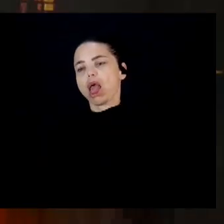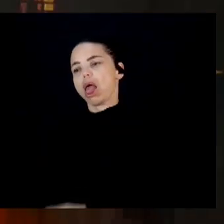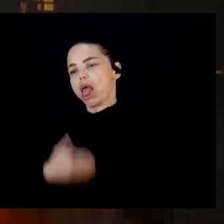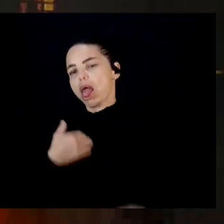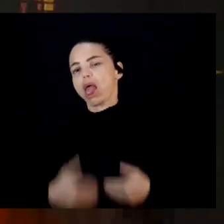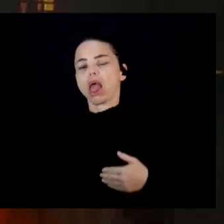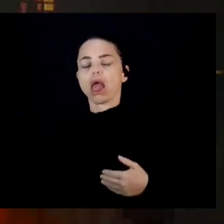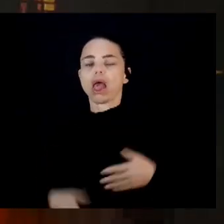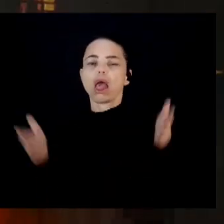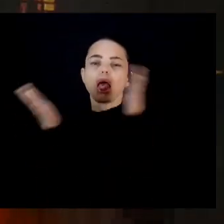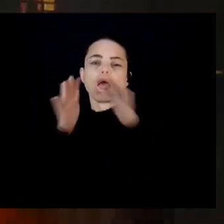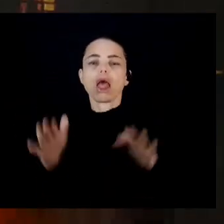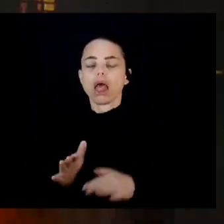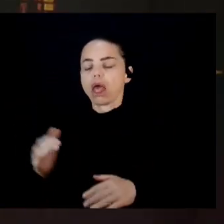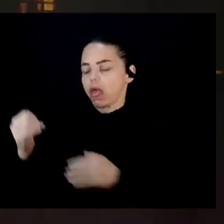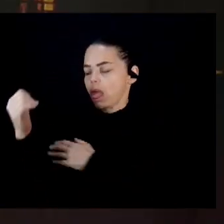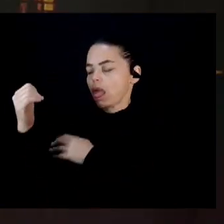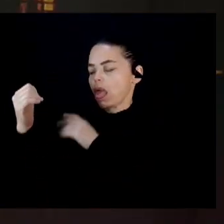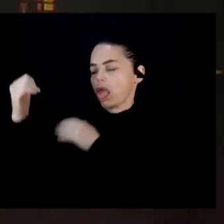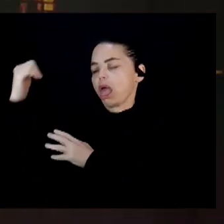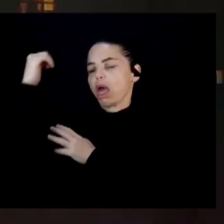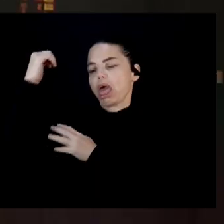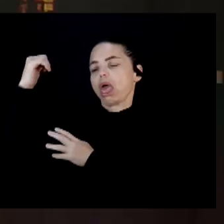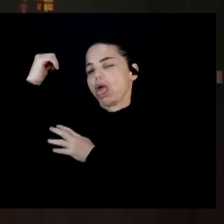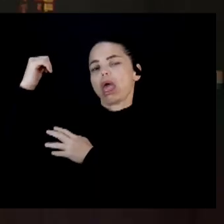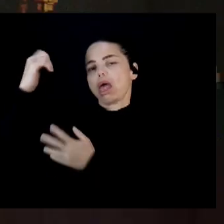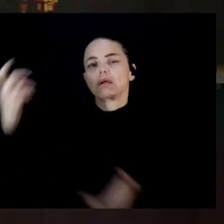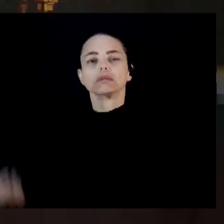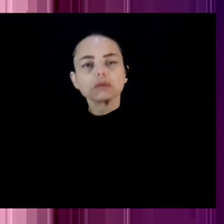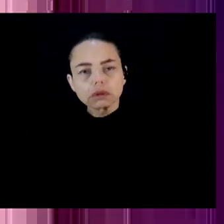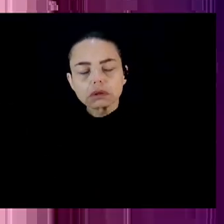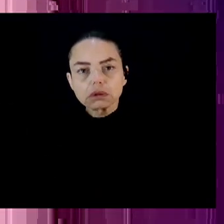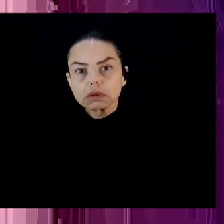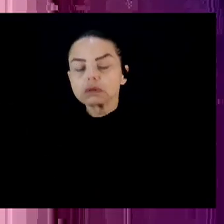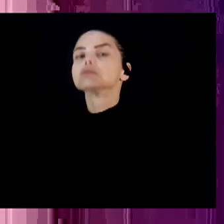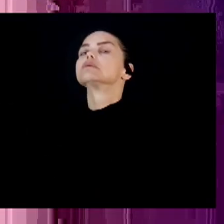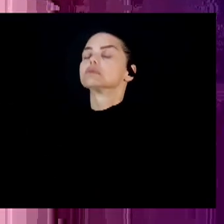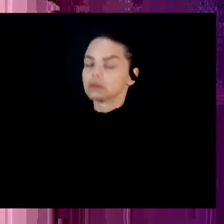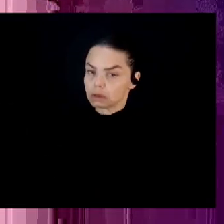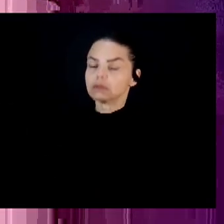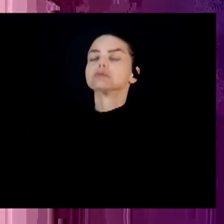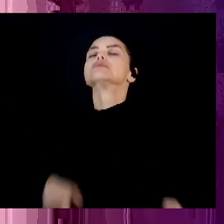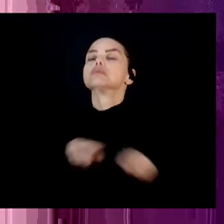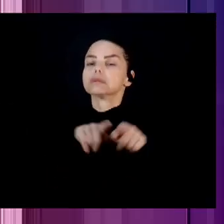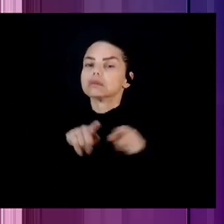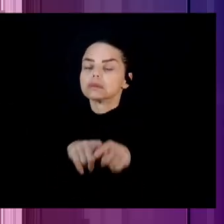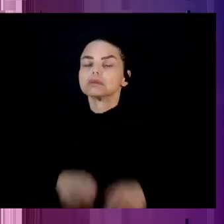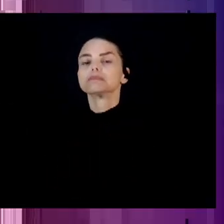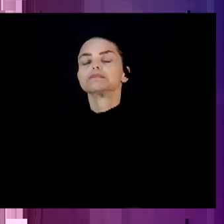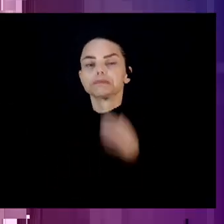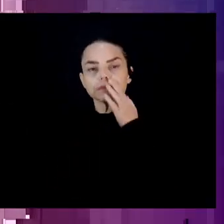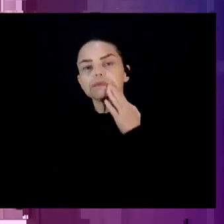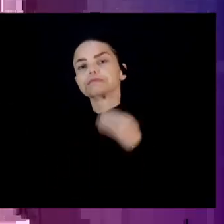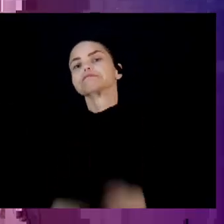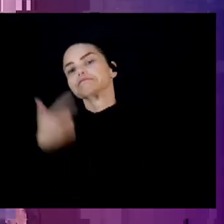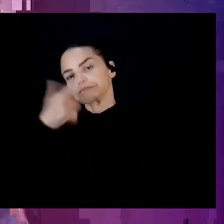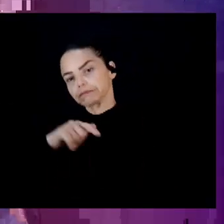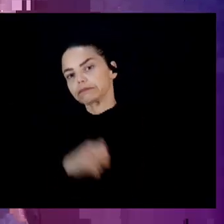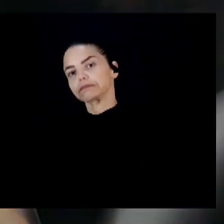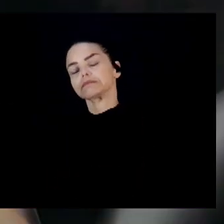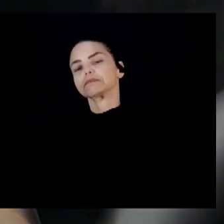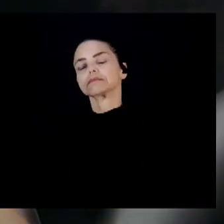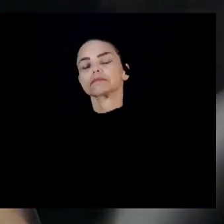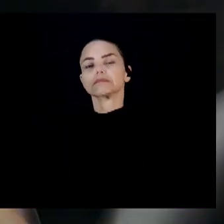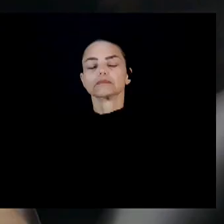meu braço ainda tá mole, minha perna ainda tá mole. Também tem isso aí. E aí? Eu costumo repetir sempre para as mulheres que trabalham